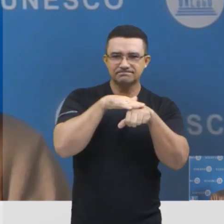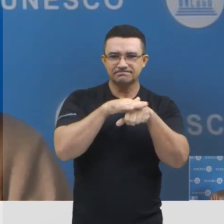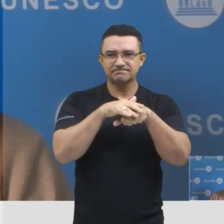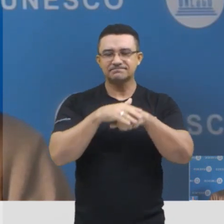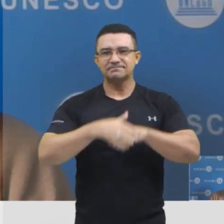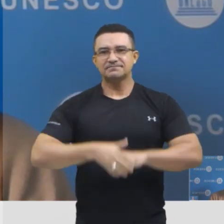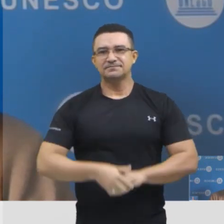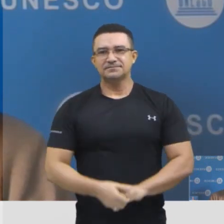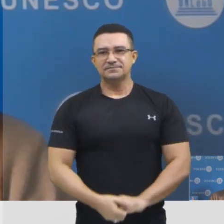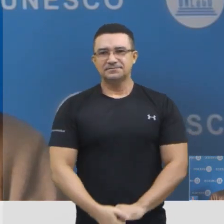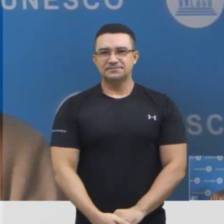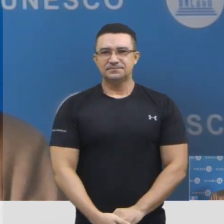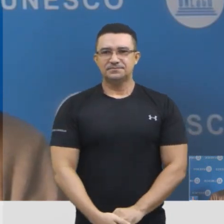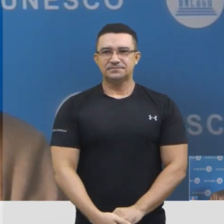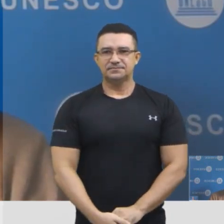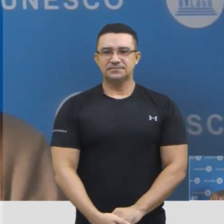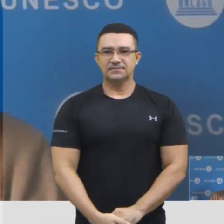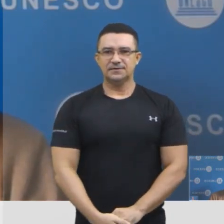Aqui já